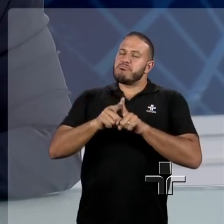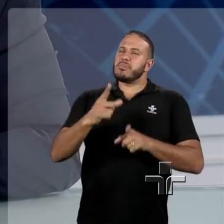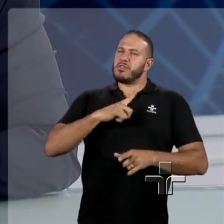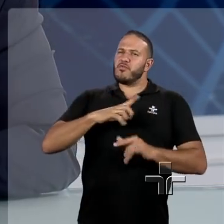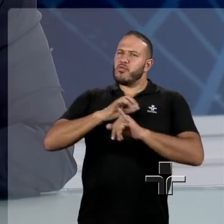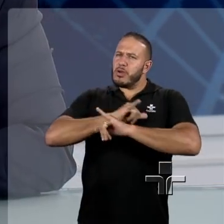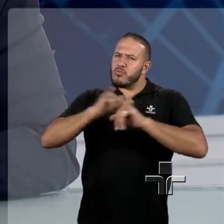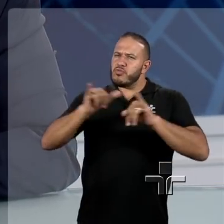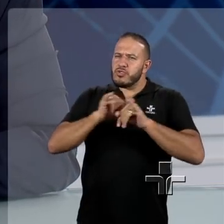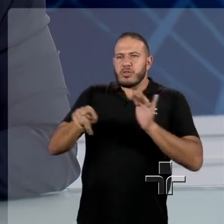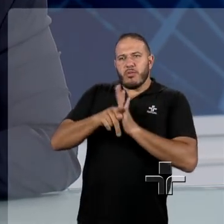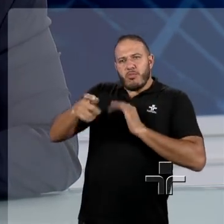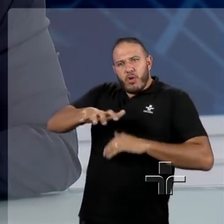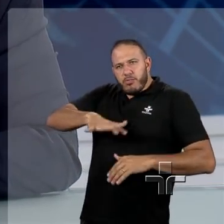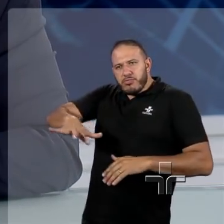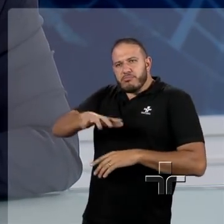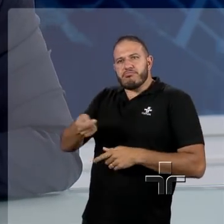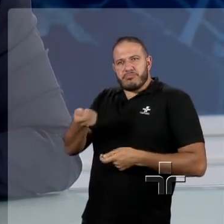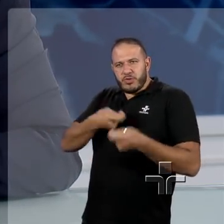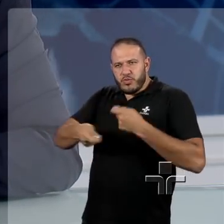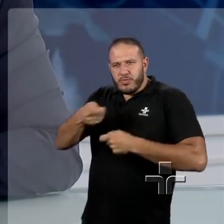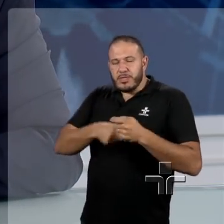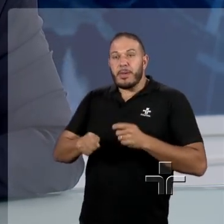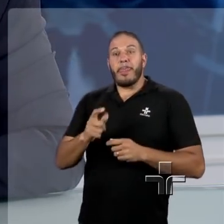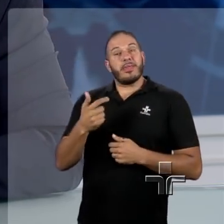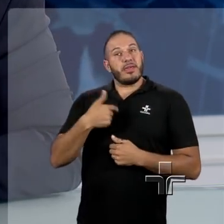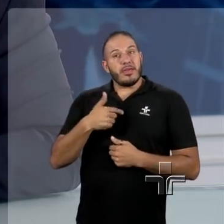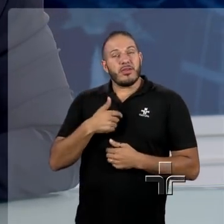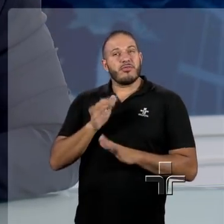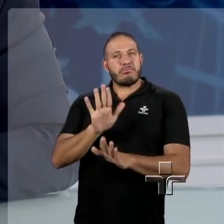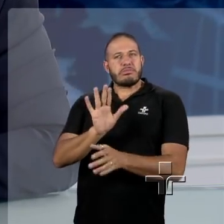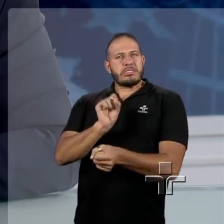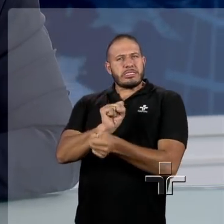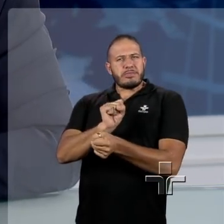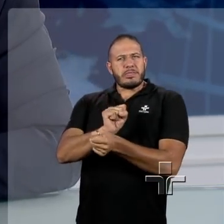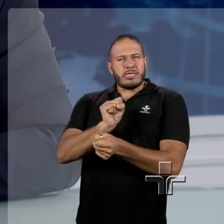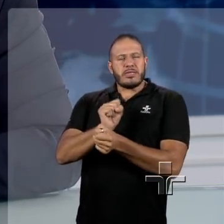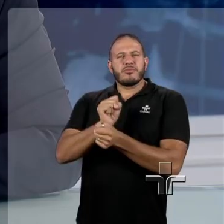da economia, né? Eu estou aguardando a